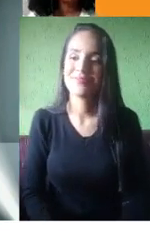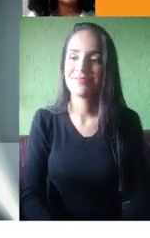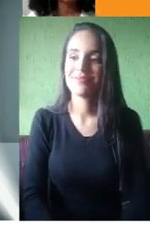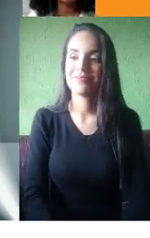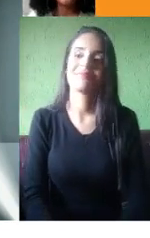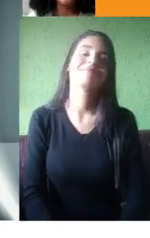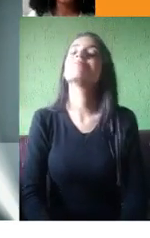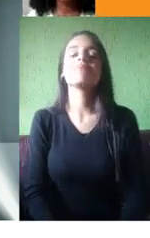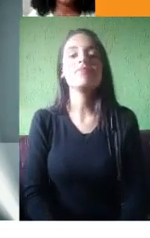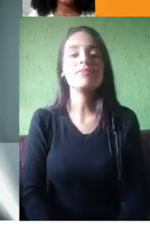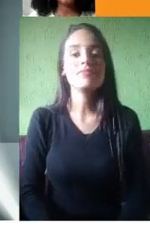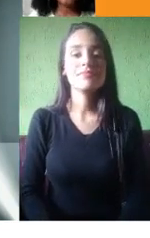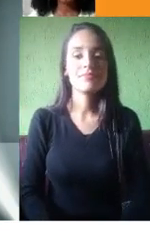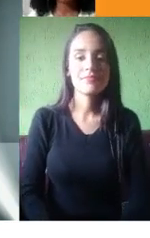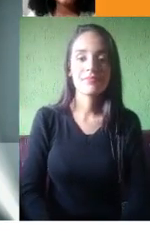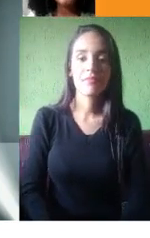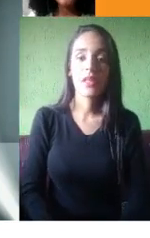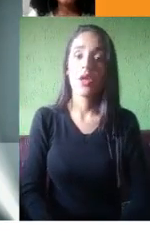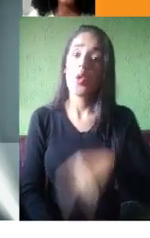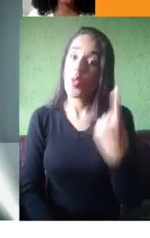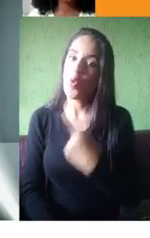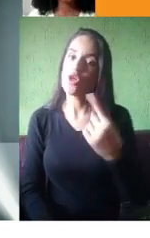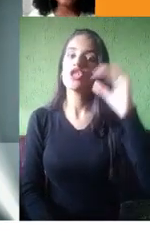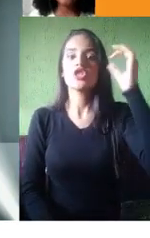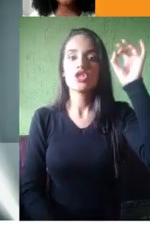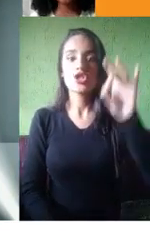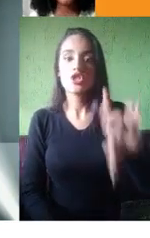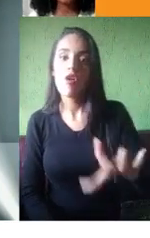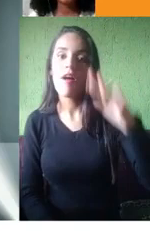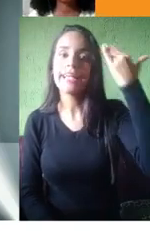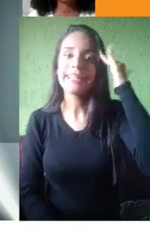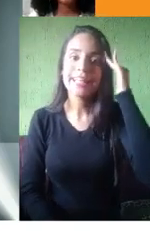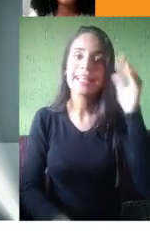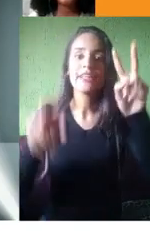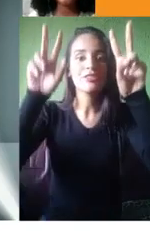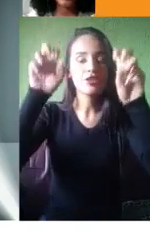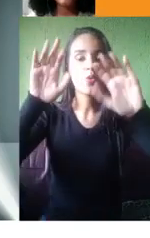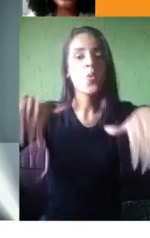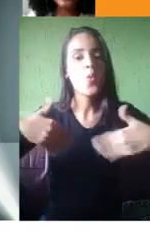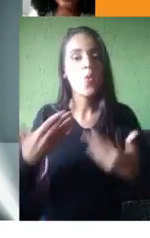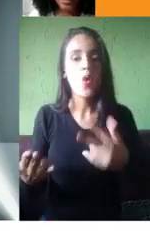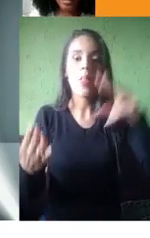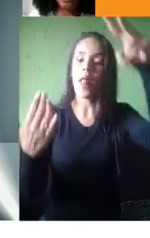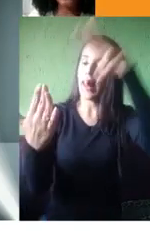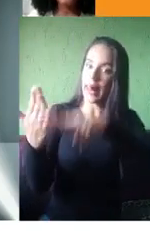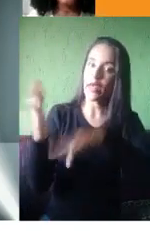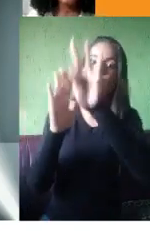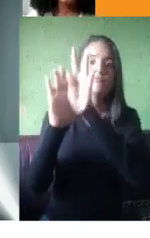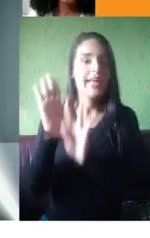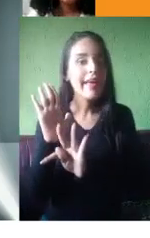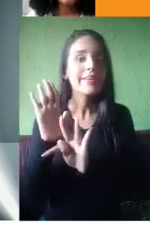resumo incompleto. Por quê? Porque a gente só consegue, né, compreender o todo após a leitura na íntegra do